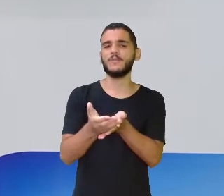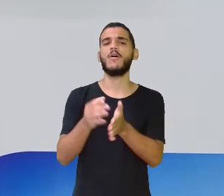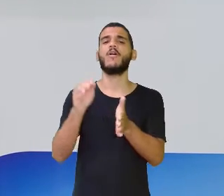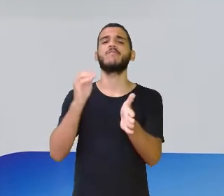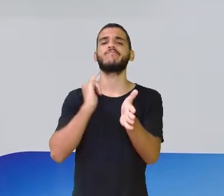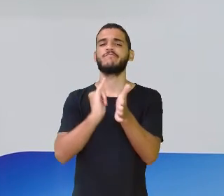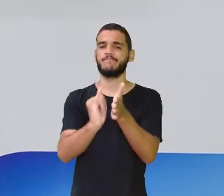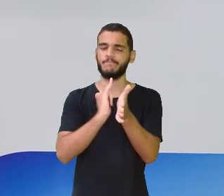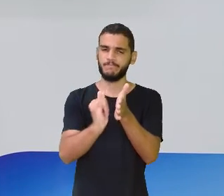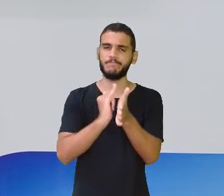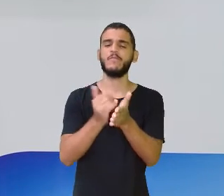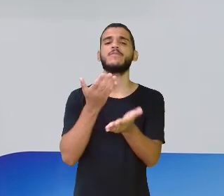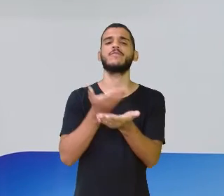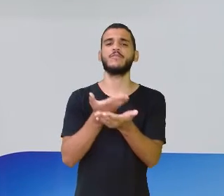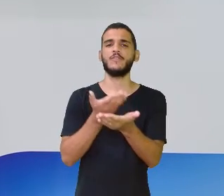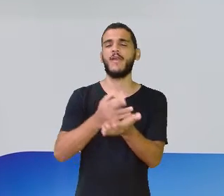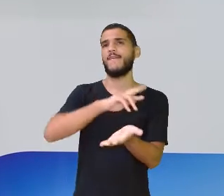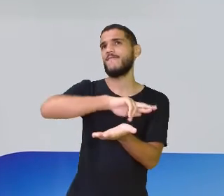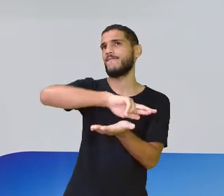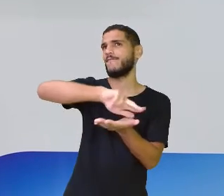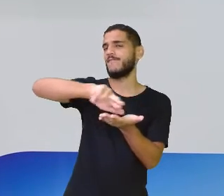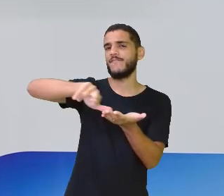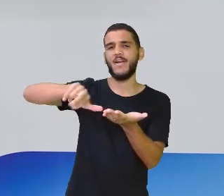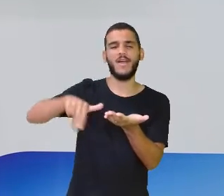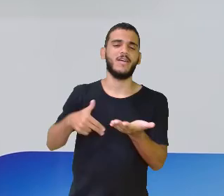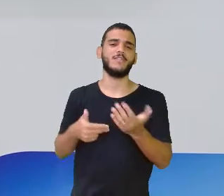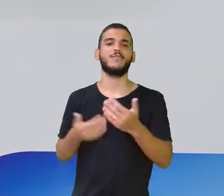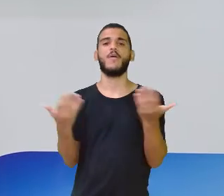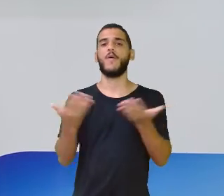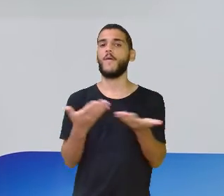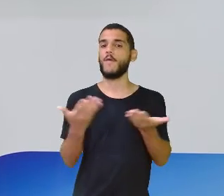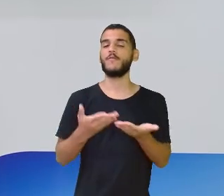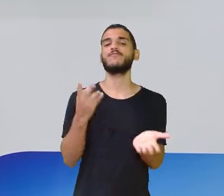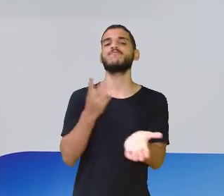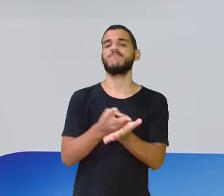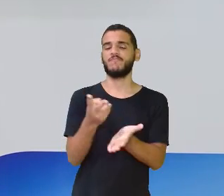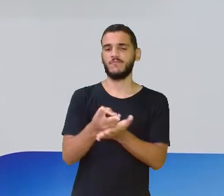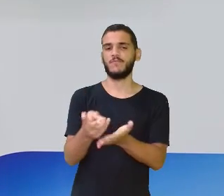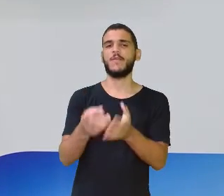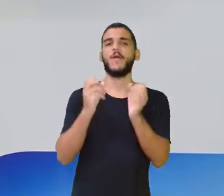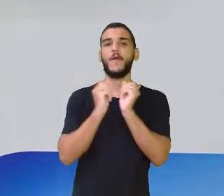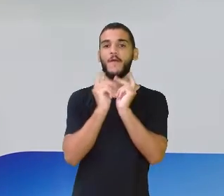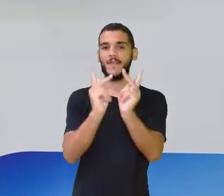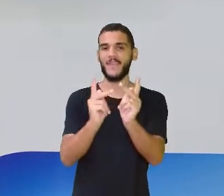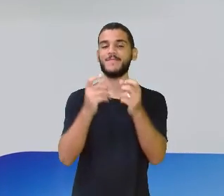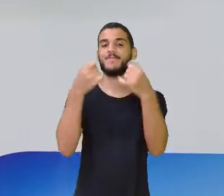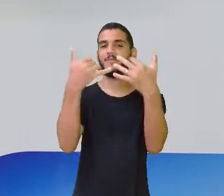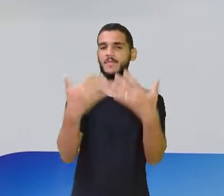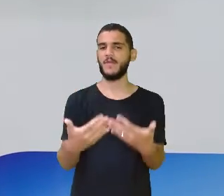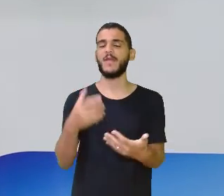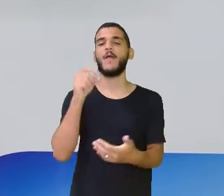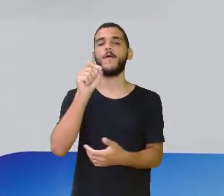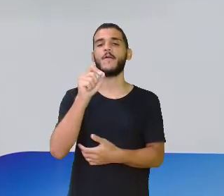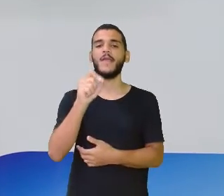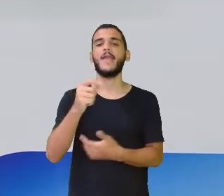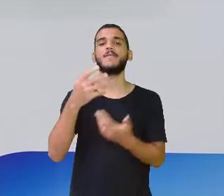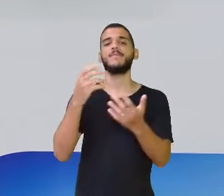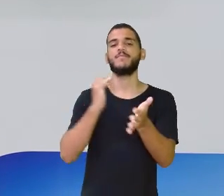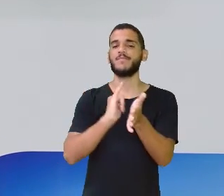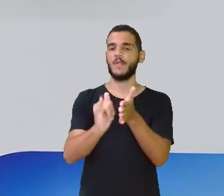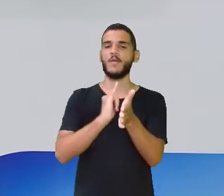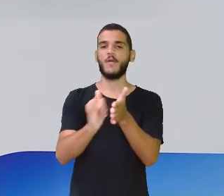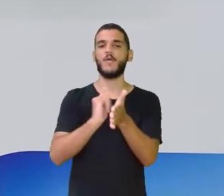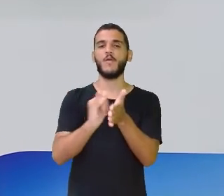Estamos aqui trabalhando os vários tipos de conto e hoje nós vamos continuar, vamos falar um pouquinho sobre